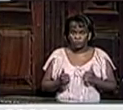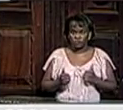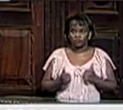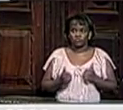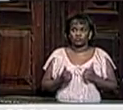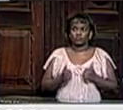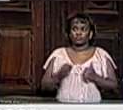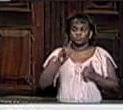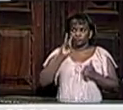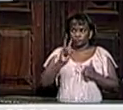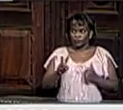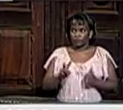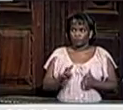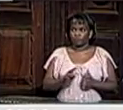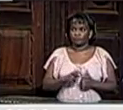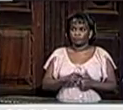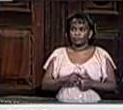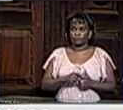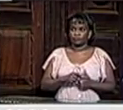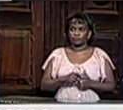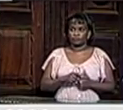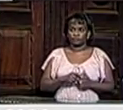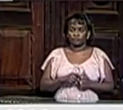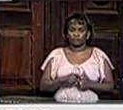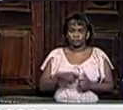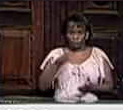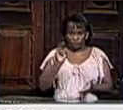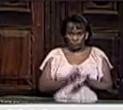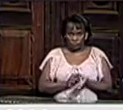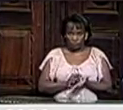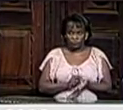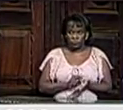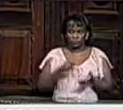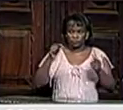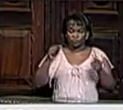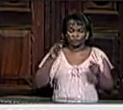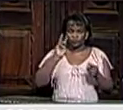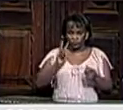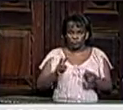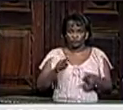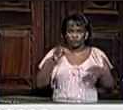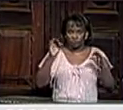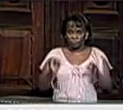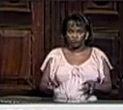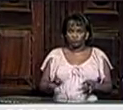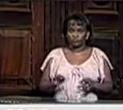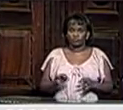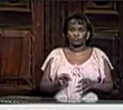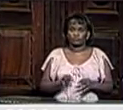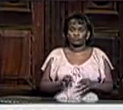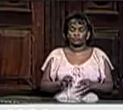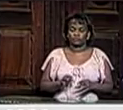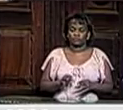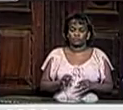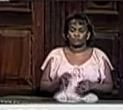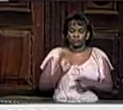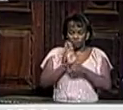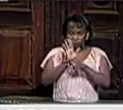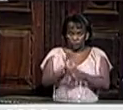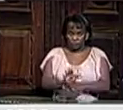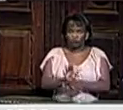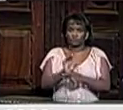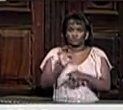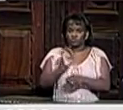para verificar, de fato, aquilo que é de benefício